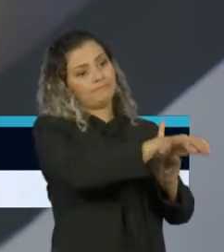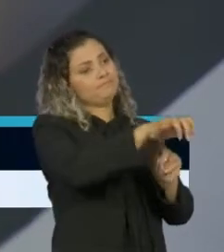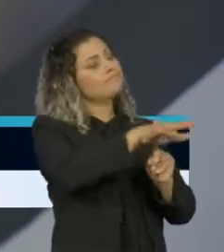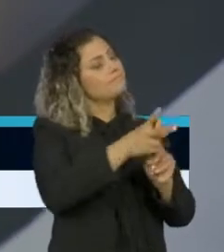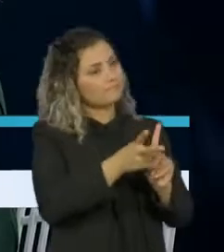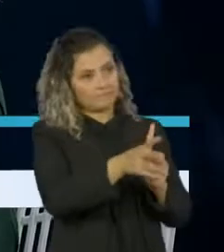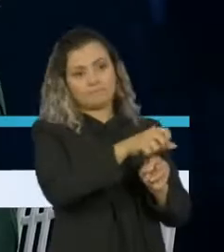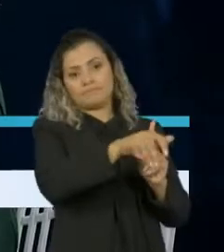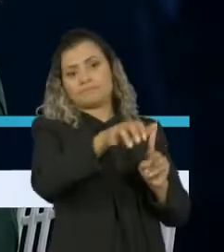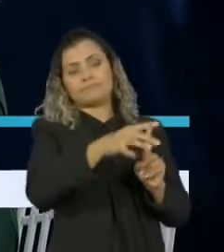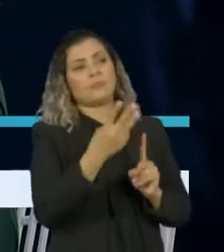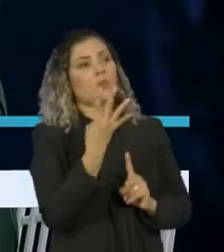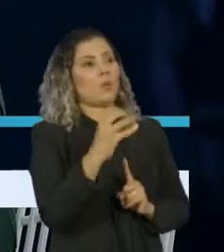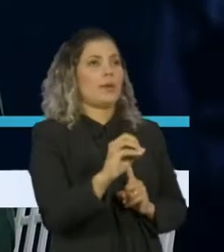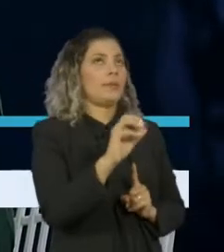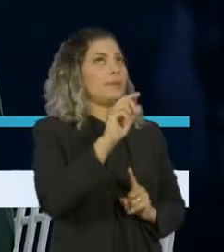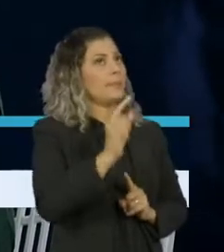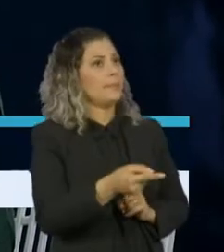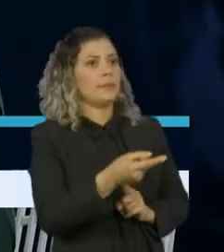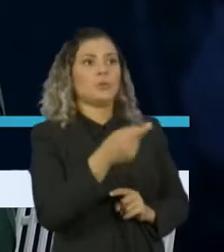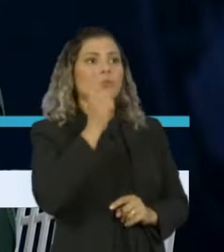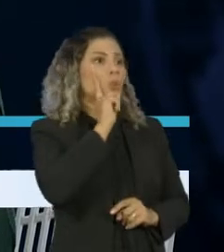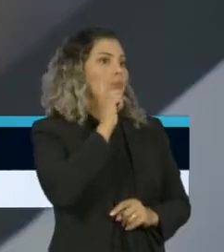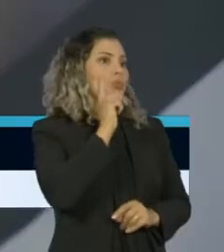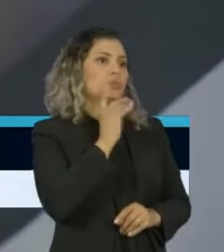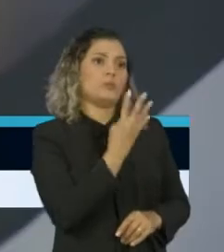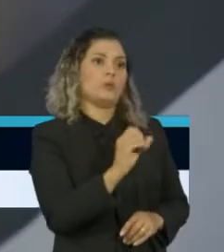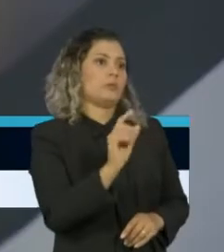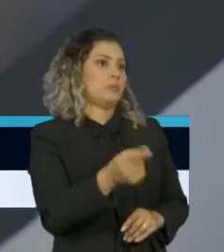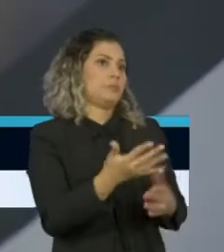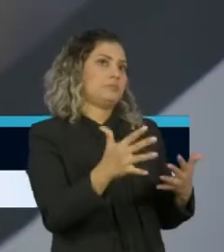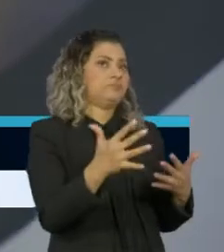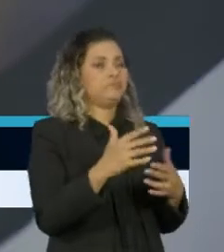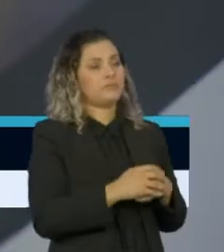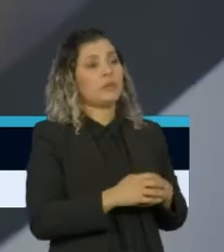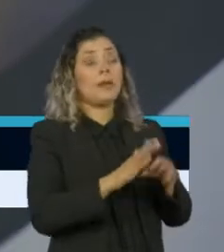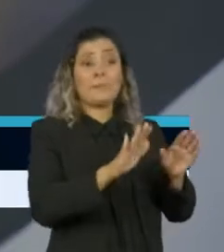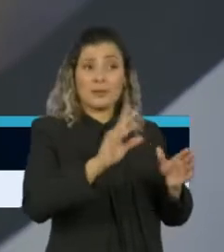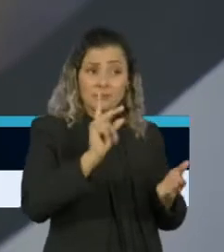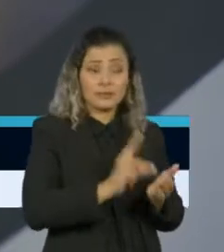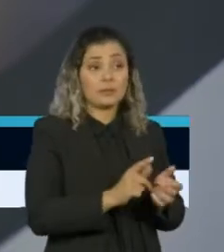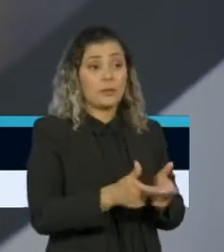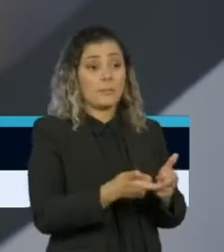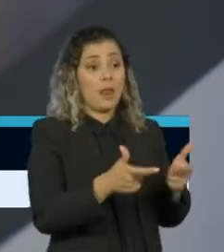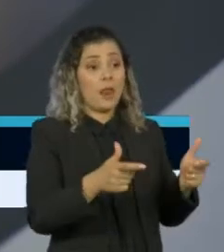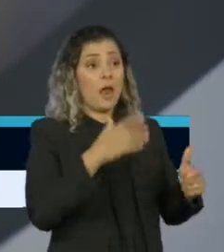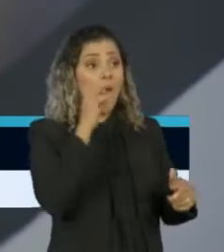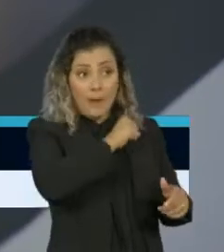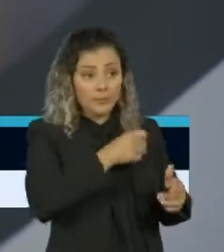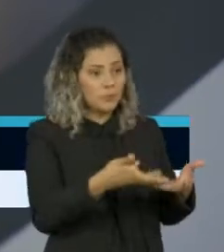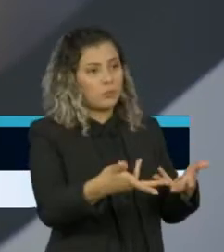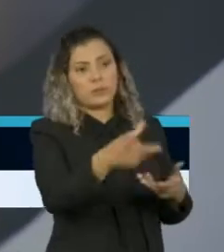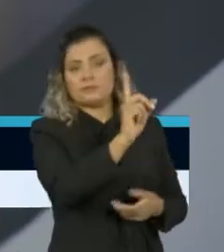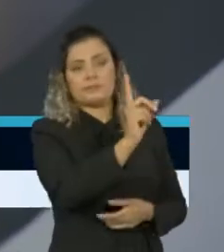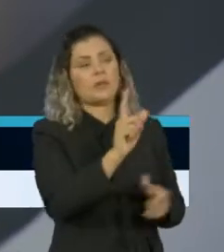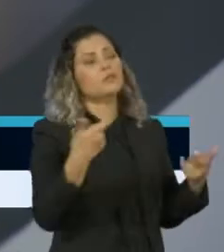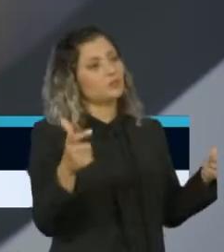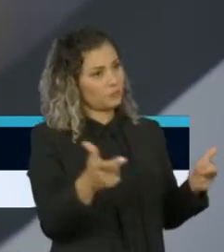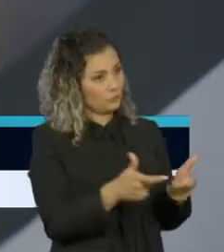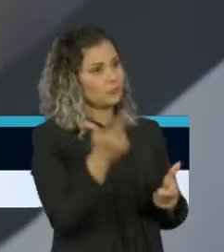torno de 40.000 quarenta e poucos mil por dia mas a velocidade da aceleração também reduziu